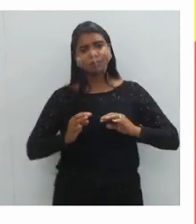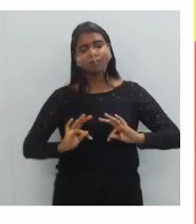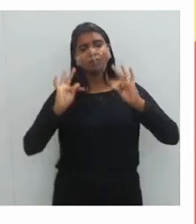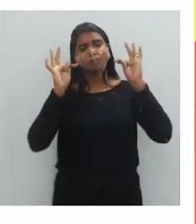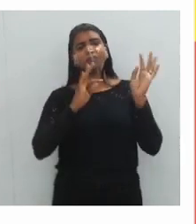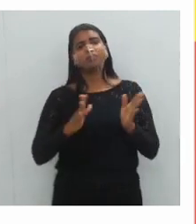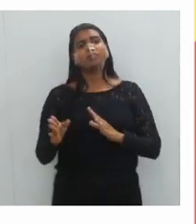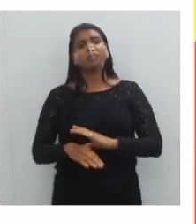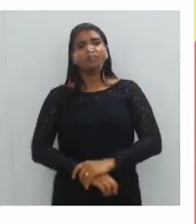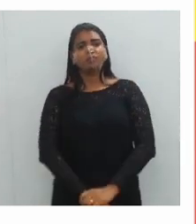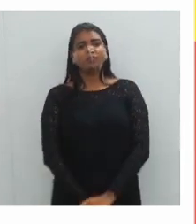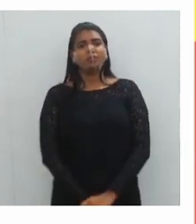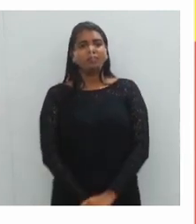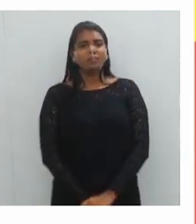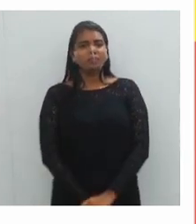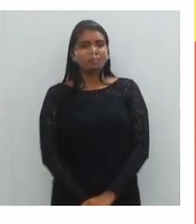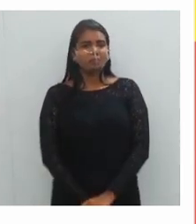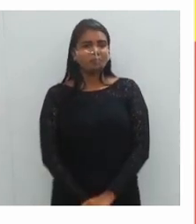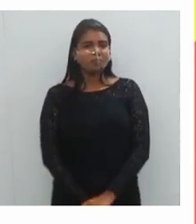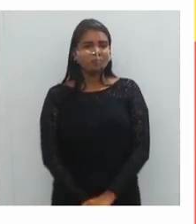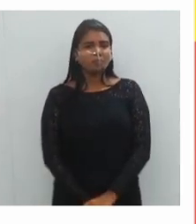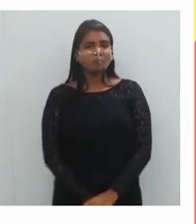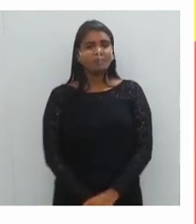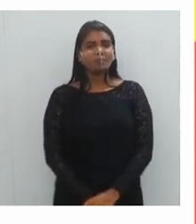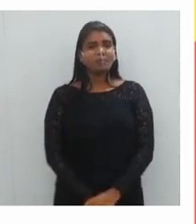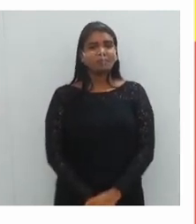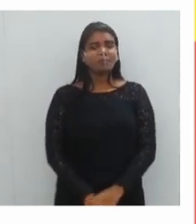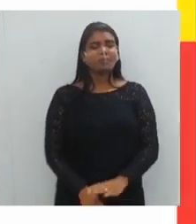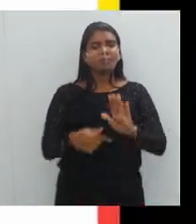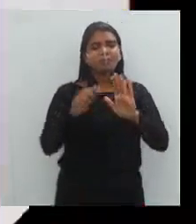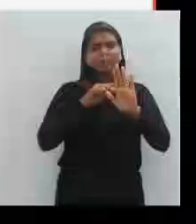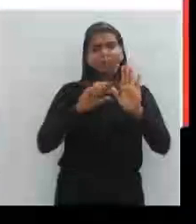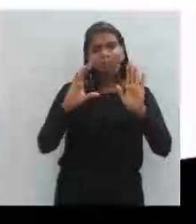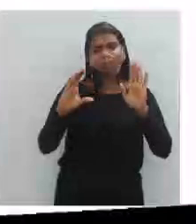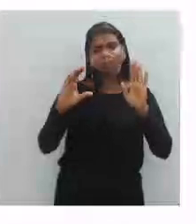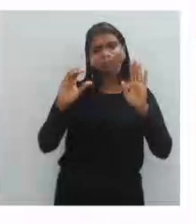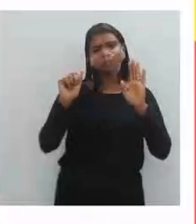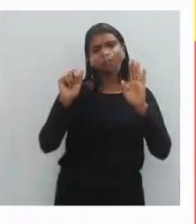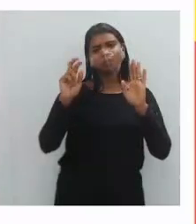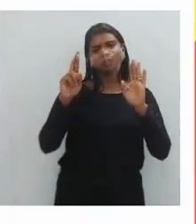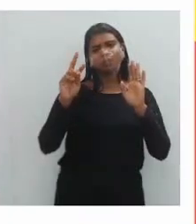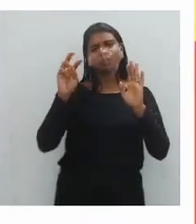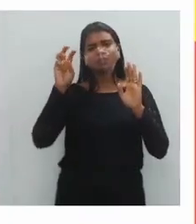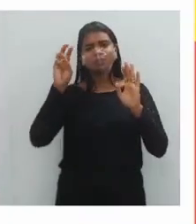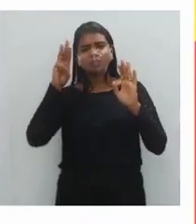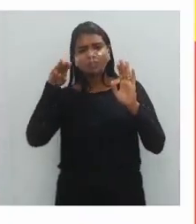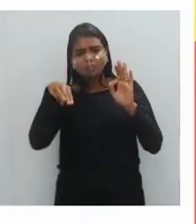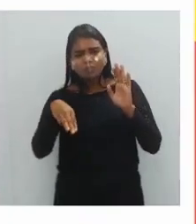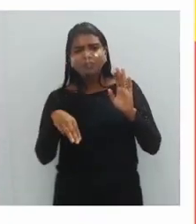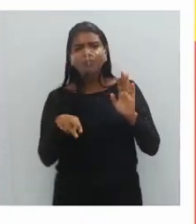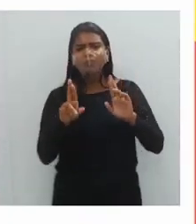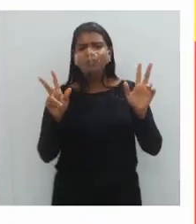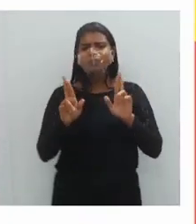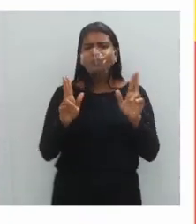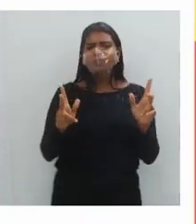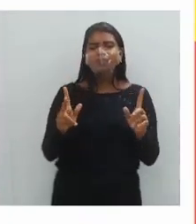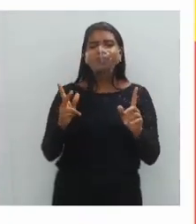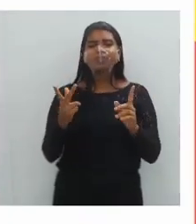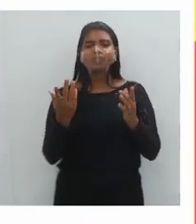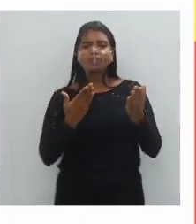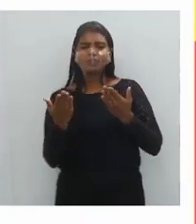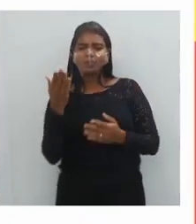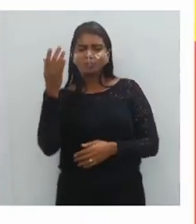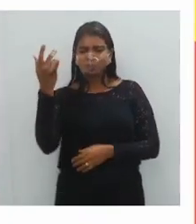digitais. Que gênero é esse? O cartoon. E uma diferença, como eu